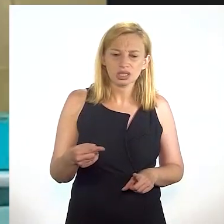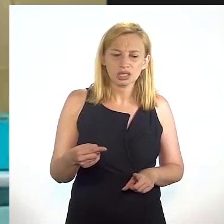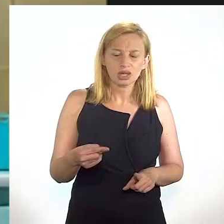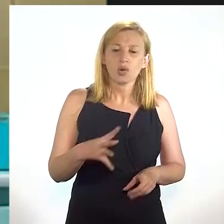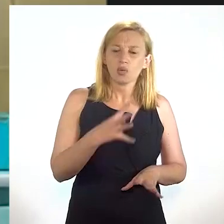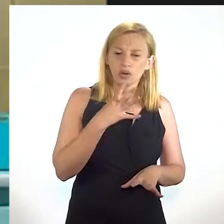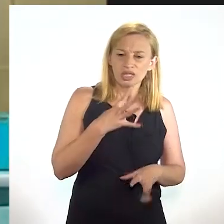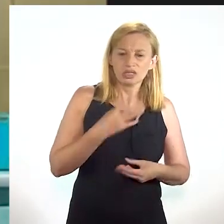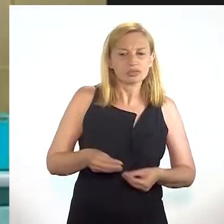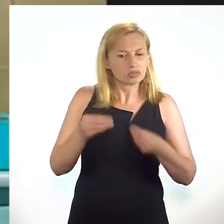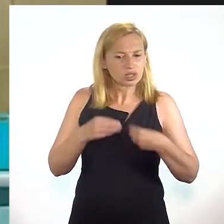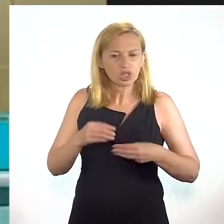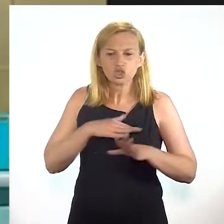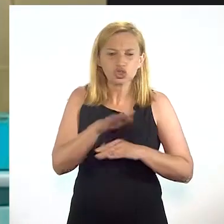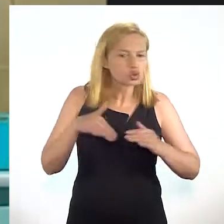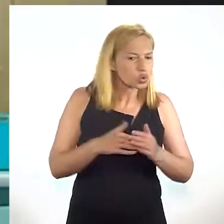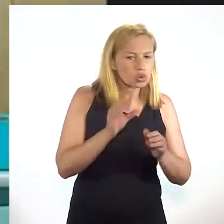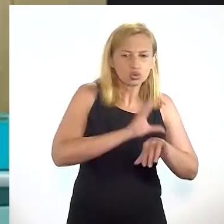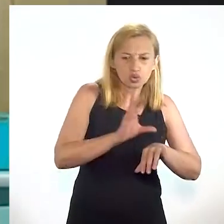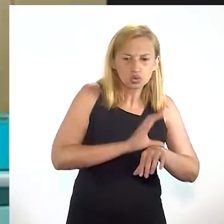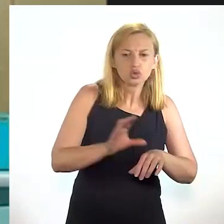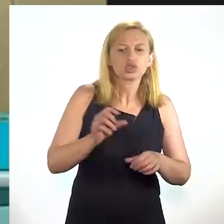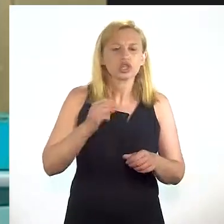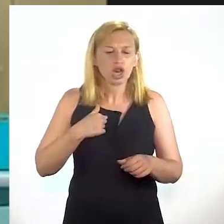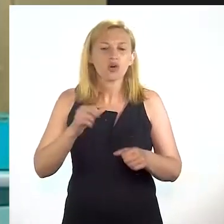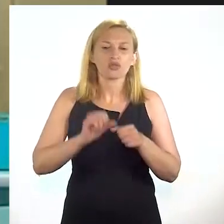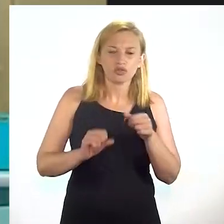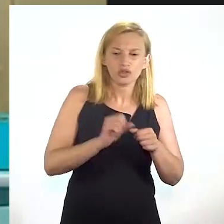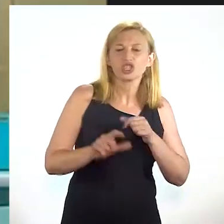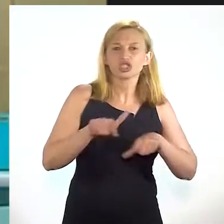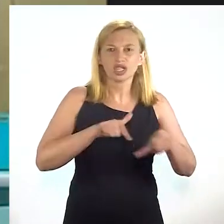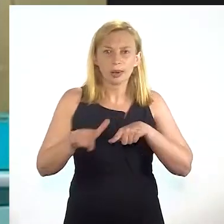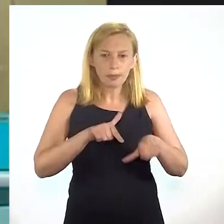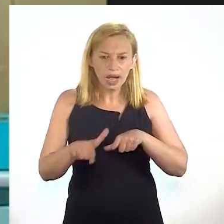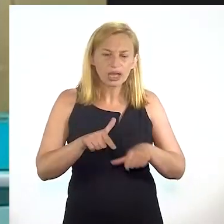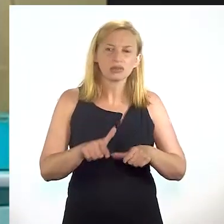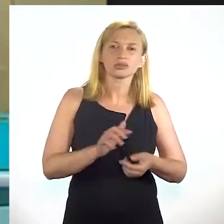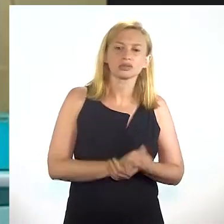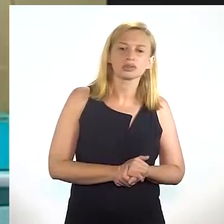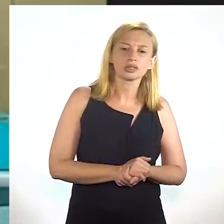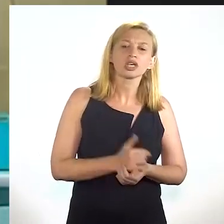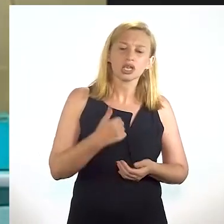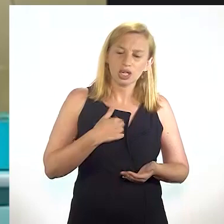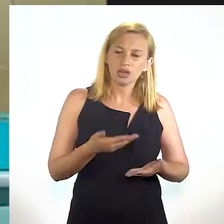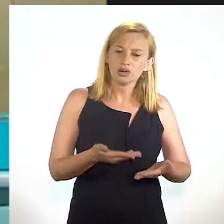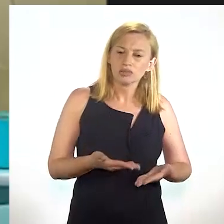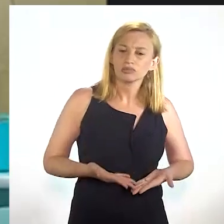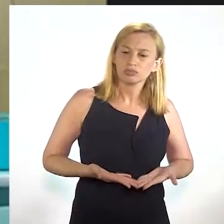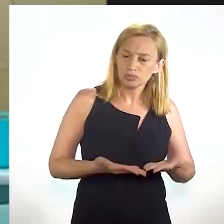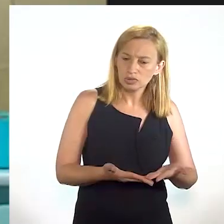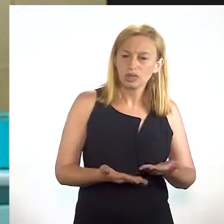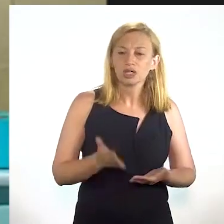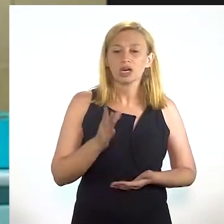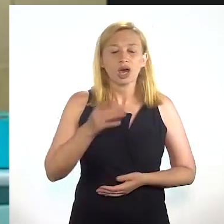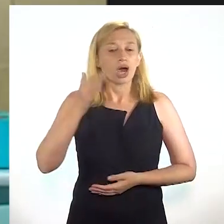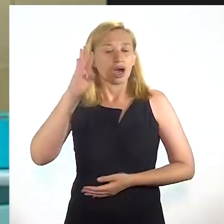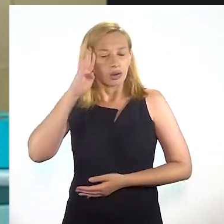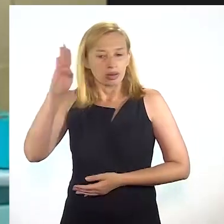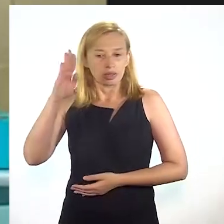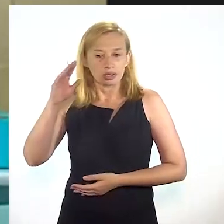que me trouxe de conhecimento de todos os cursos que eu fiz, de trabalho, as viagens que eu